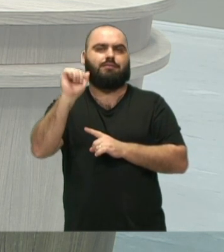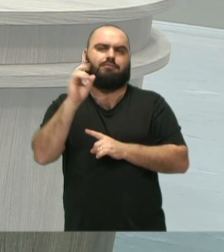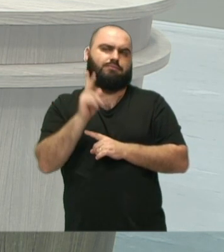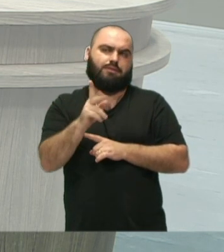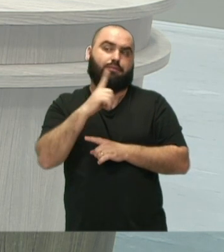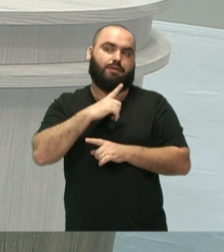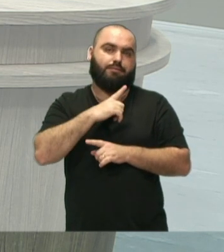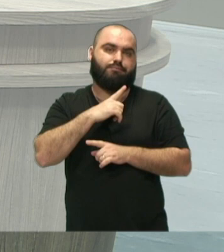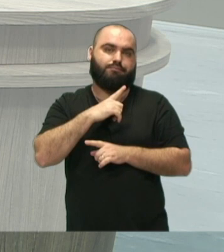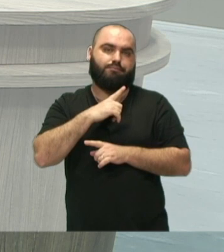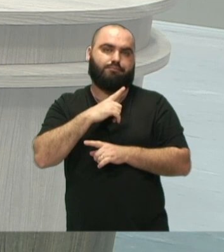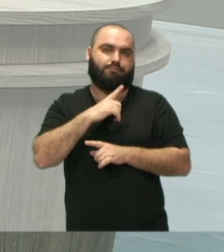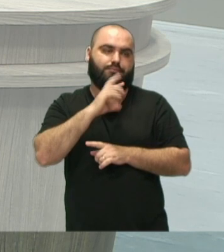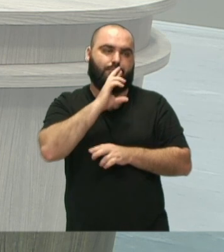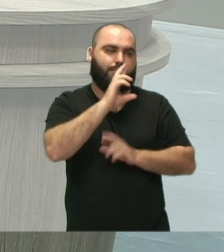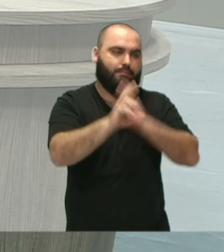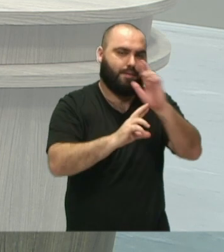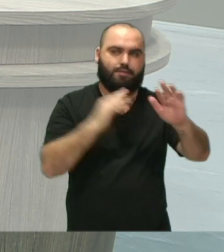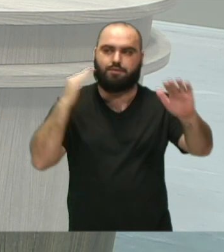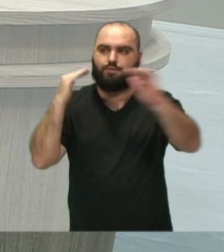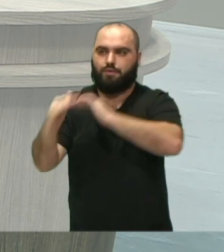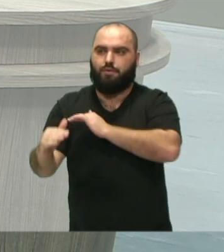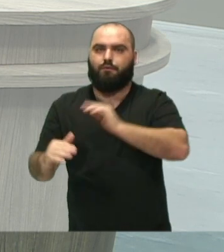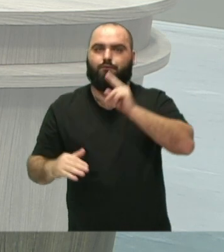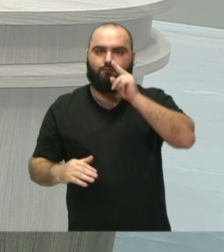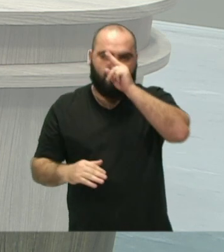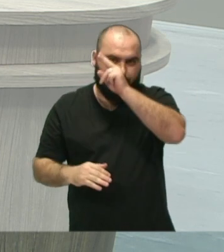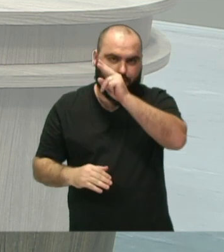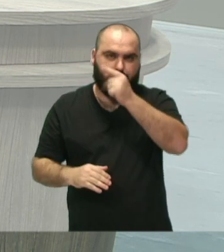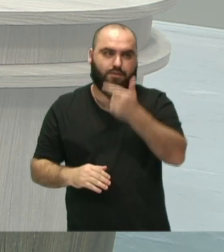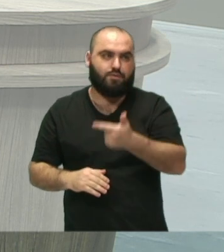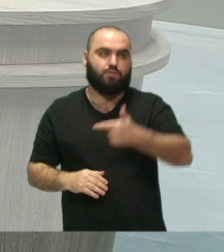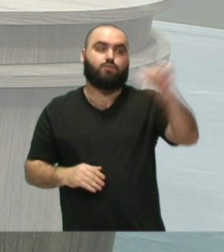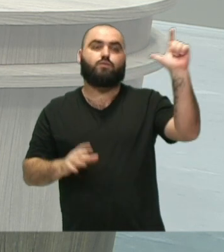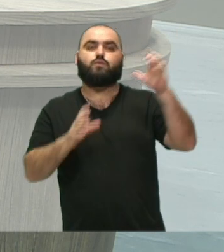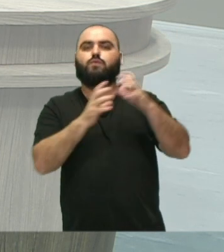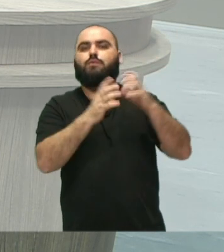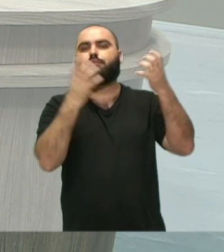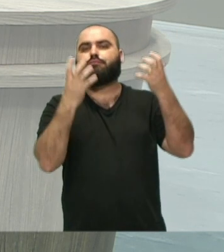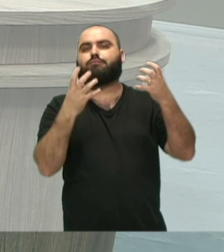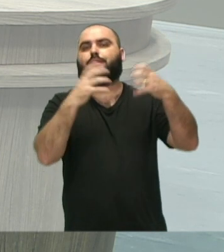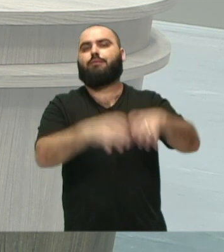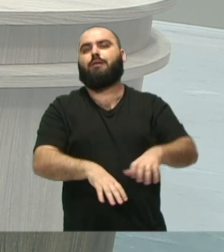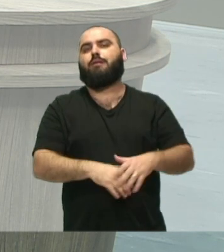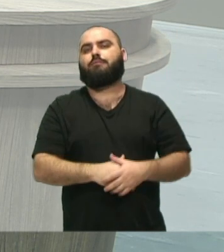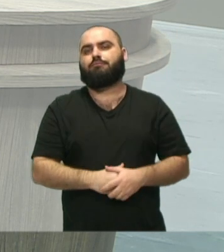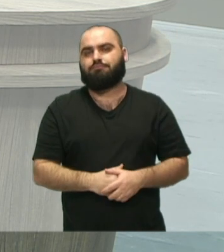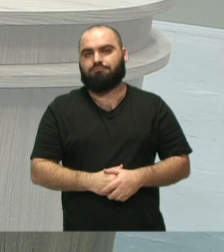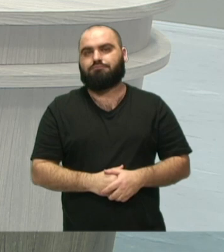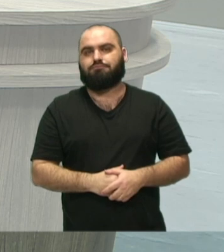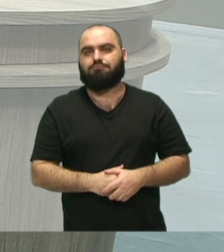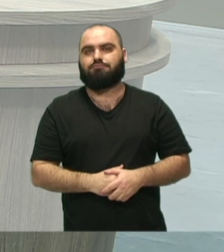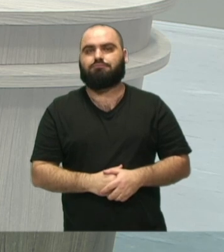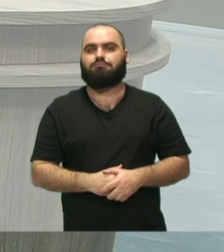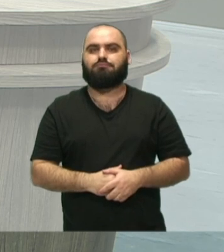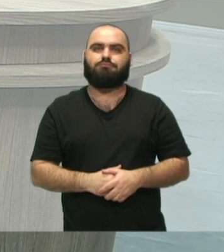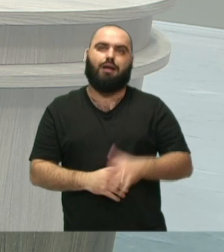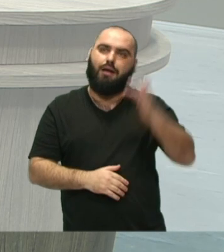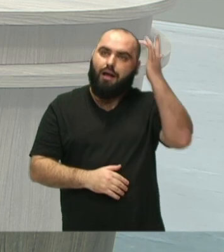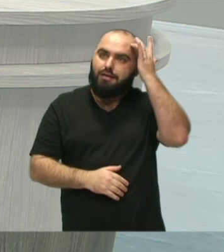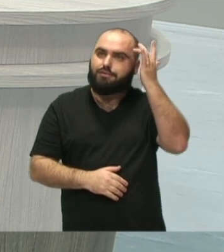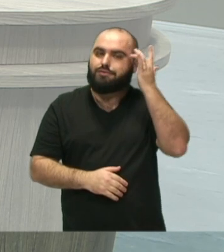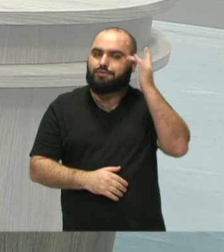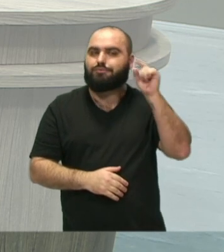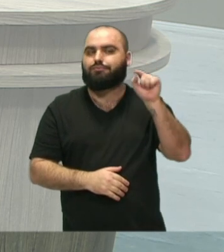reação contrária, muito forte, de uma outra camada que não quer que acha que aquilo